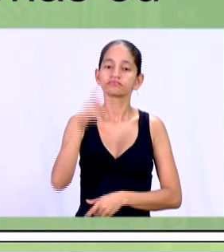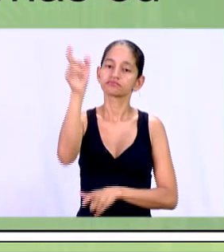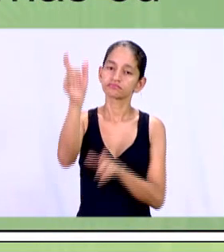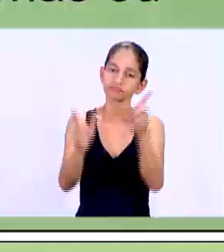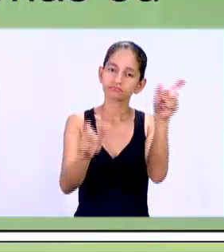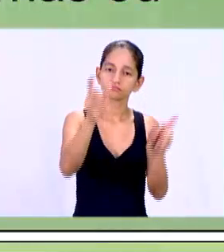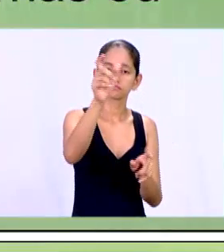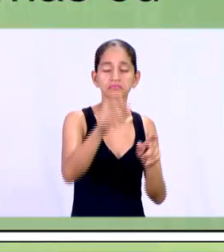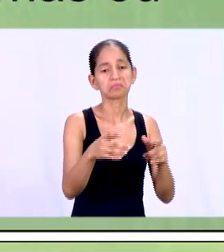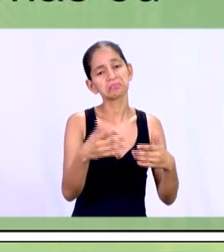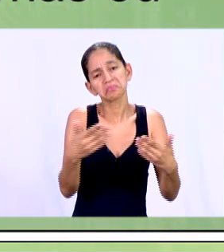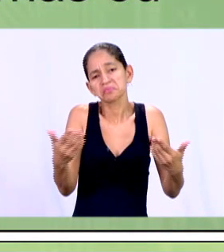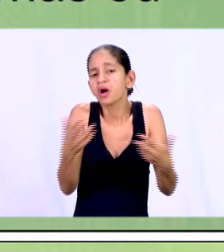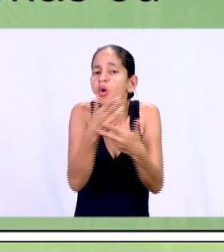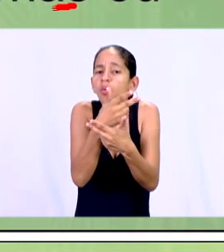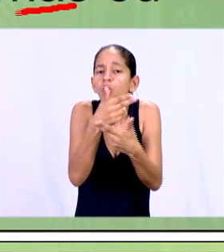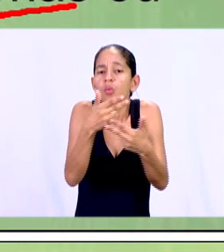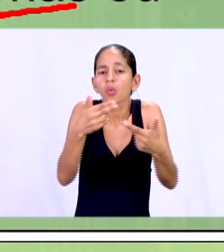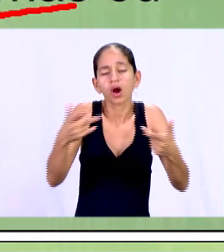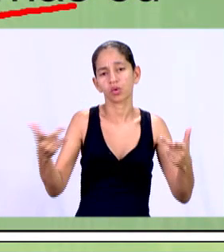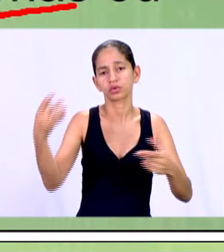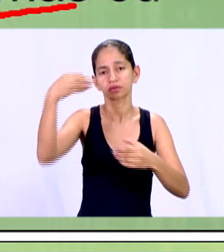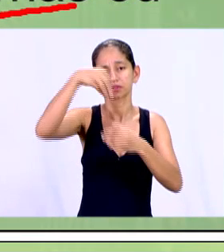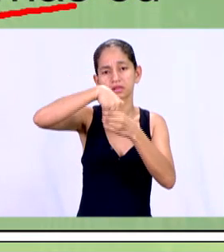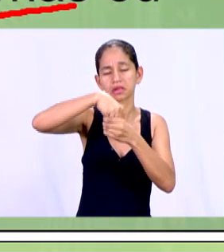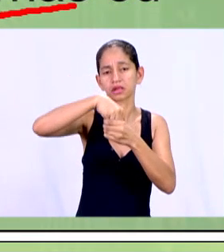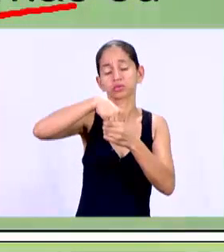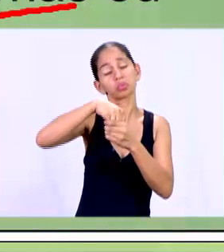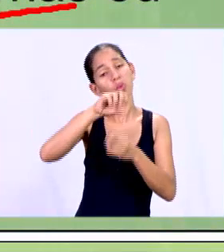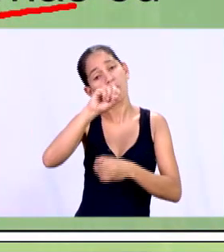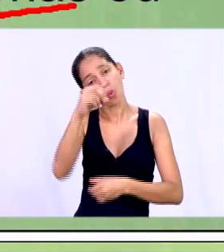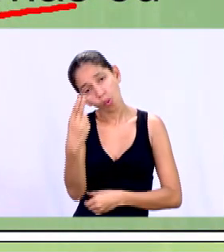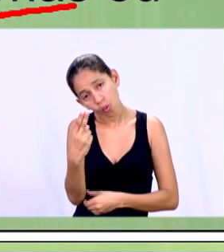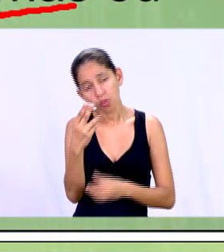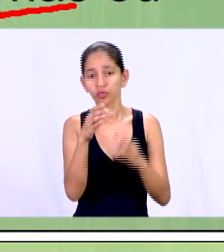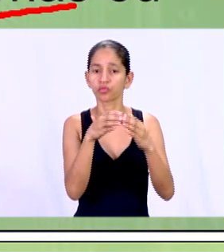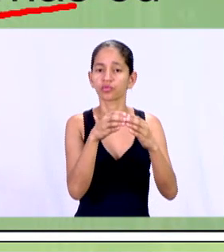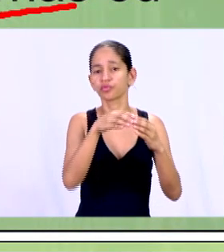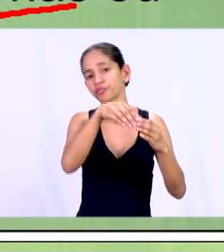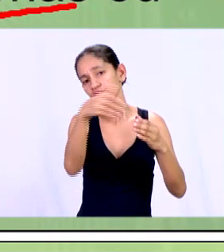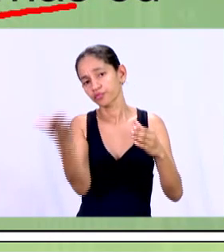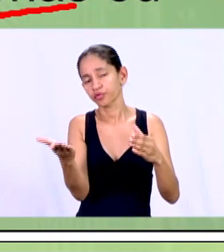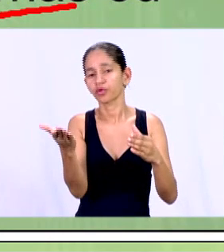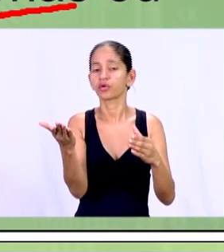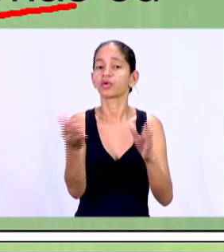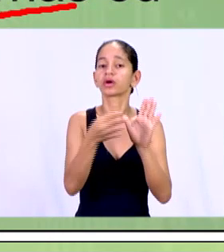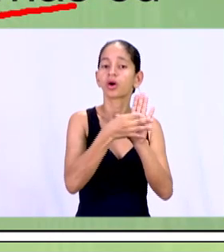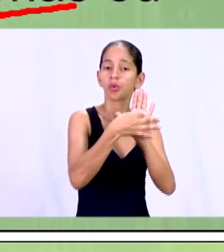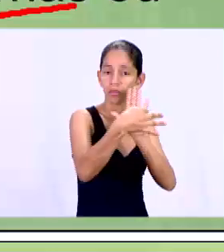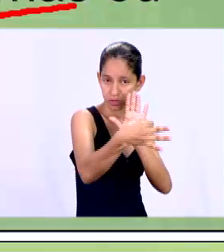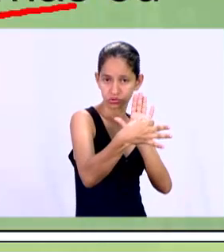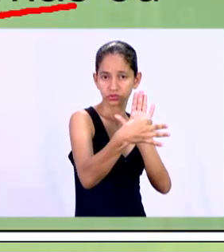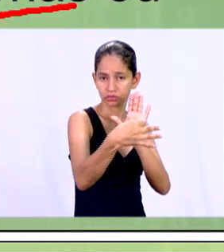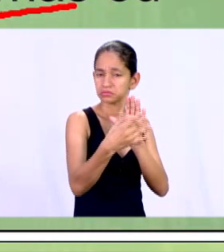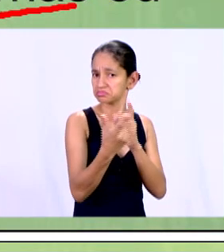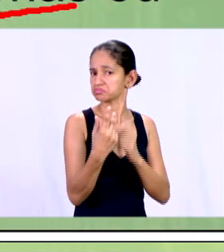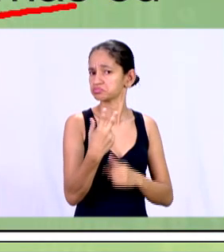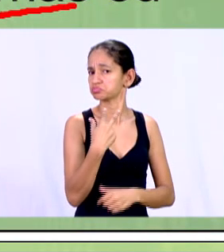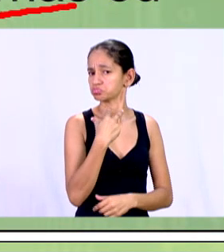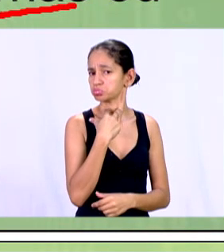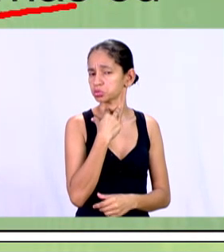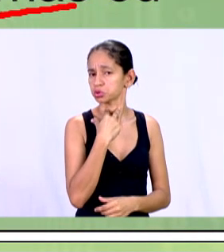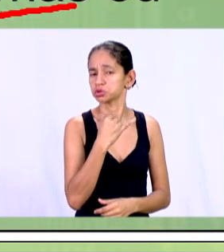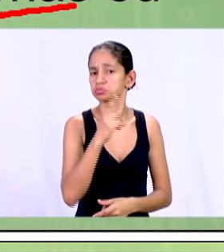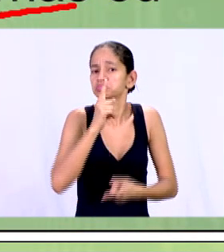né, por forças internas ou por forças externas ao discurso, né? Então,